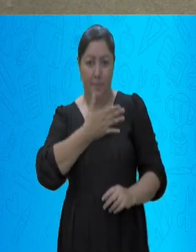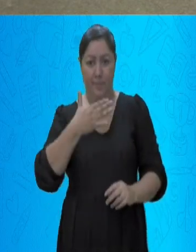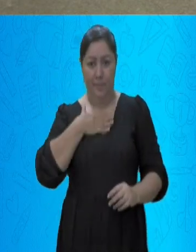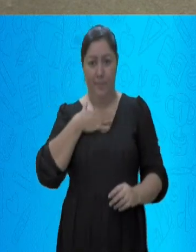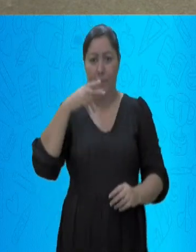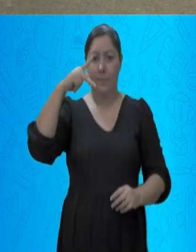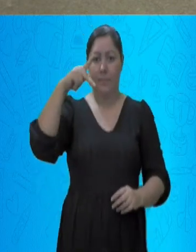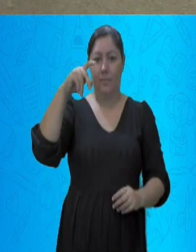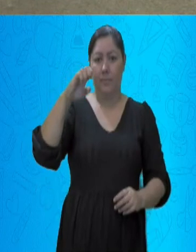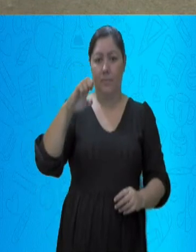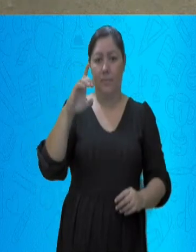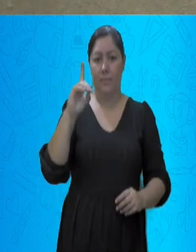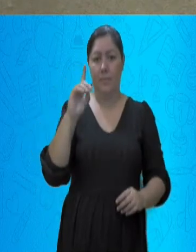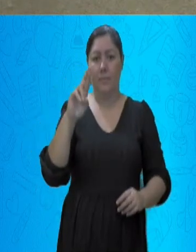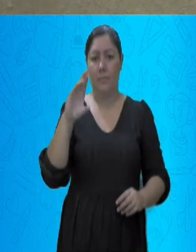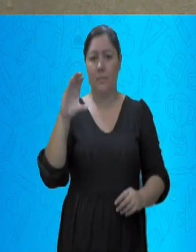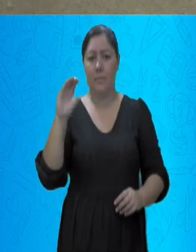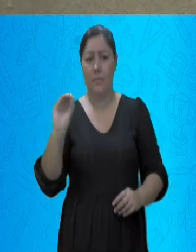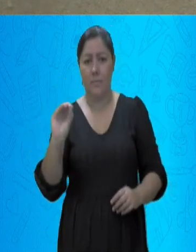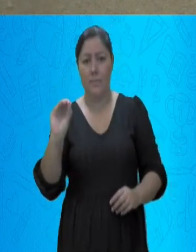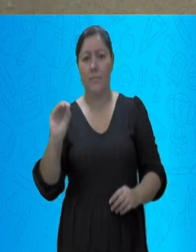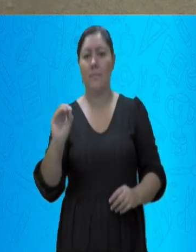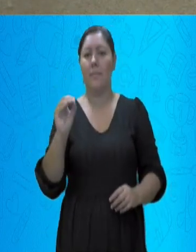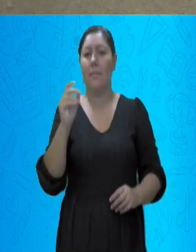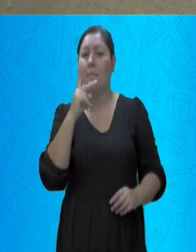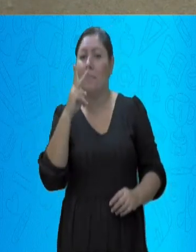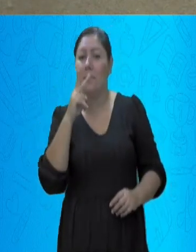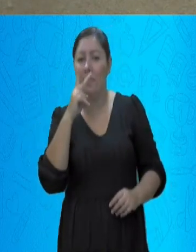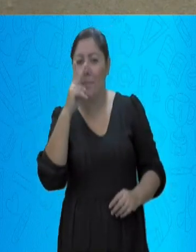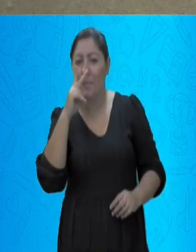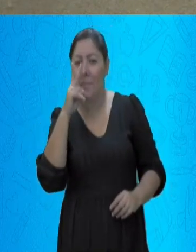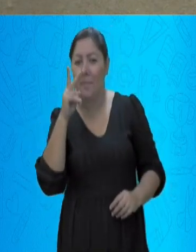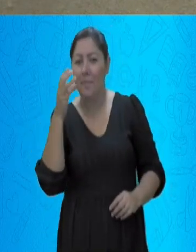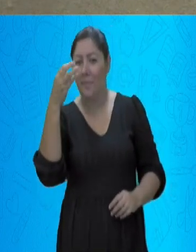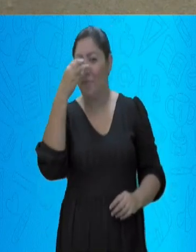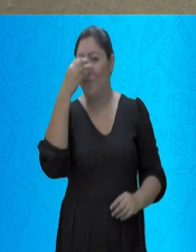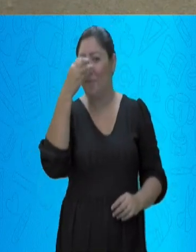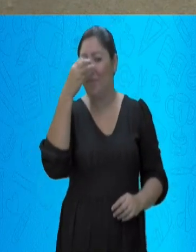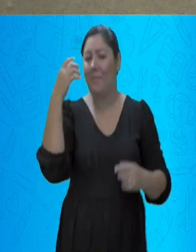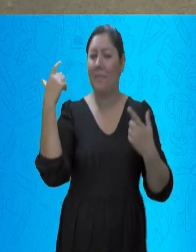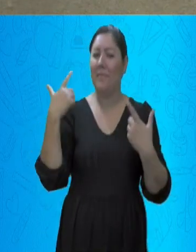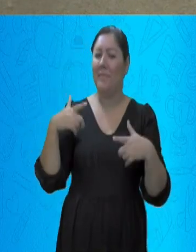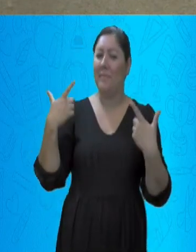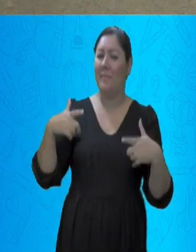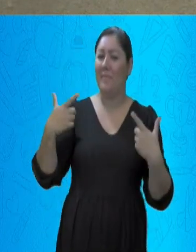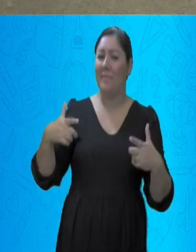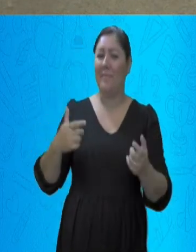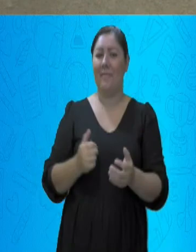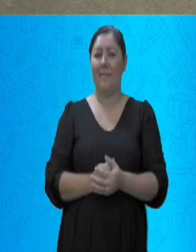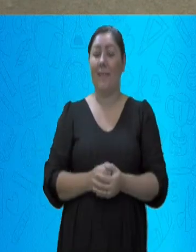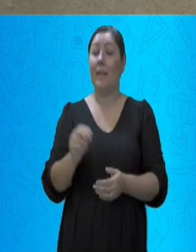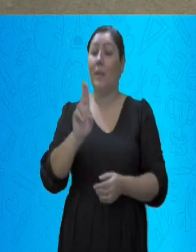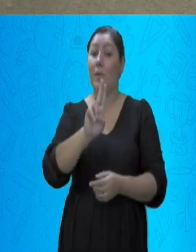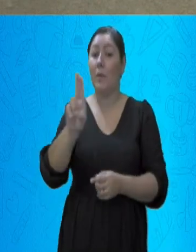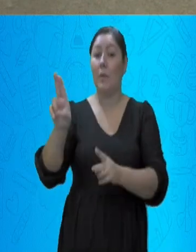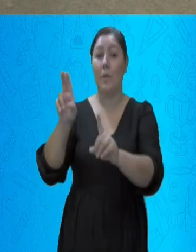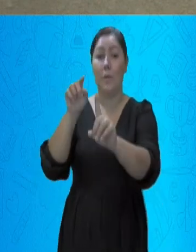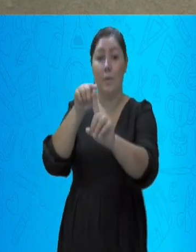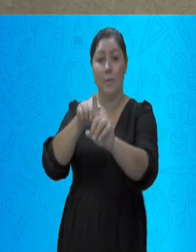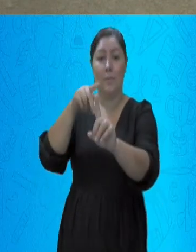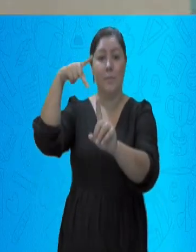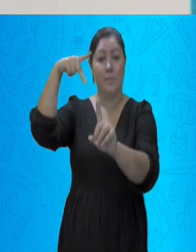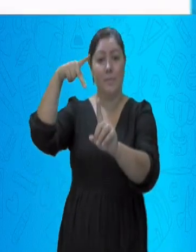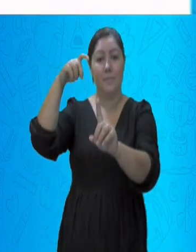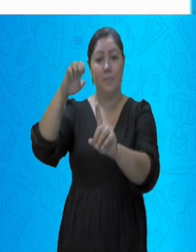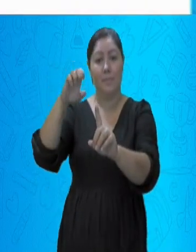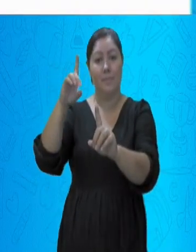Pedro fez bastante palhaçada. Bem, aqui eu dei nome ao meu amigo. Ele chama Pedro. Então, esse